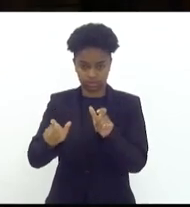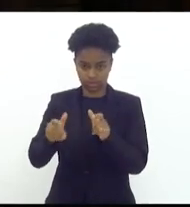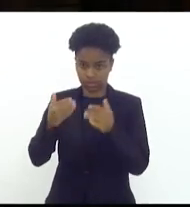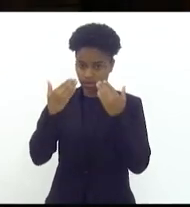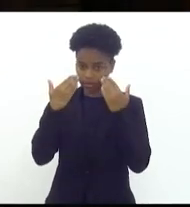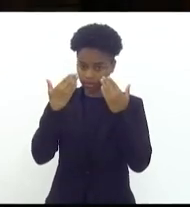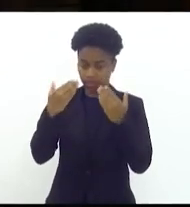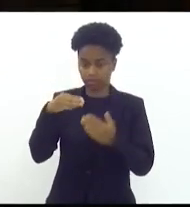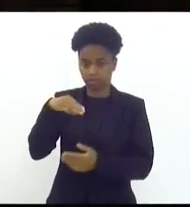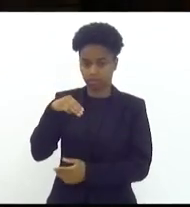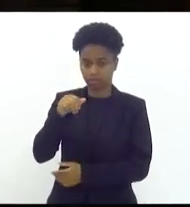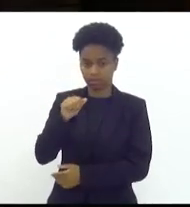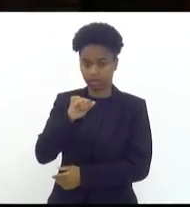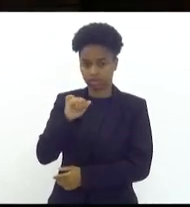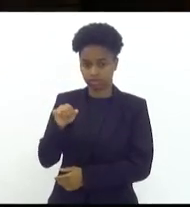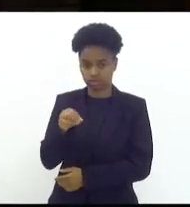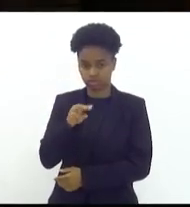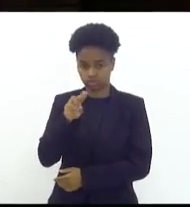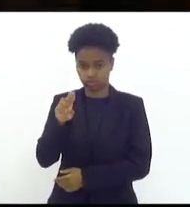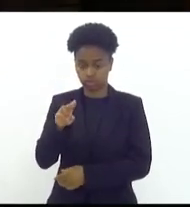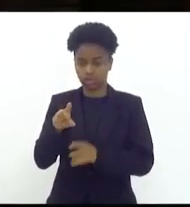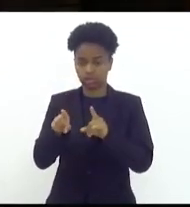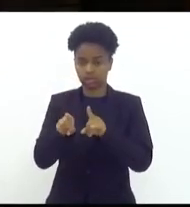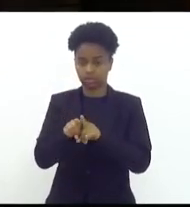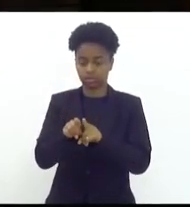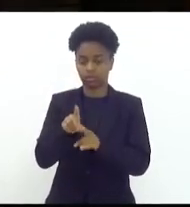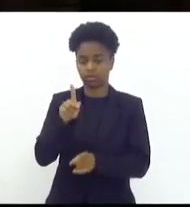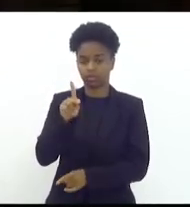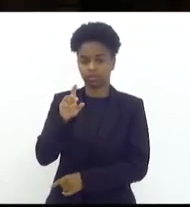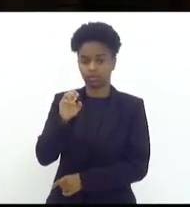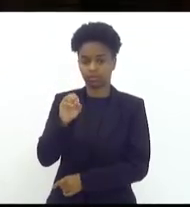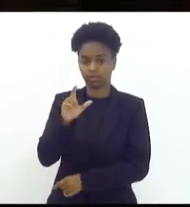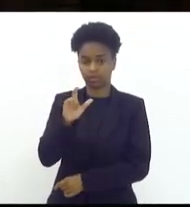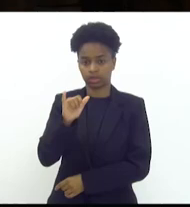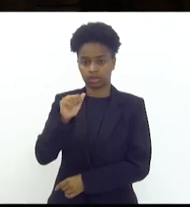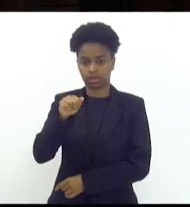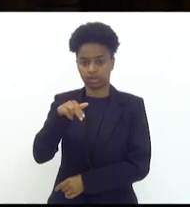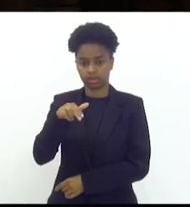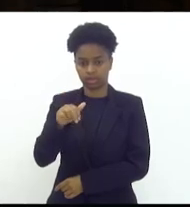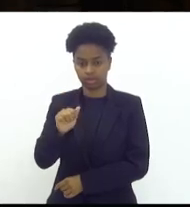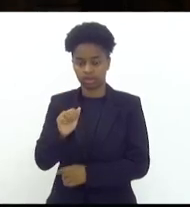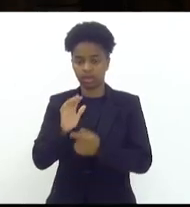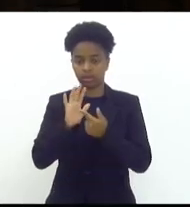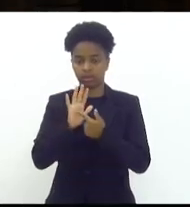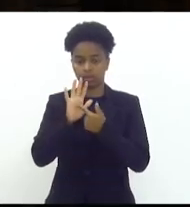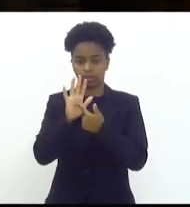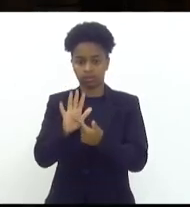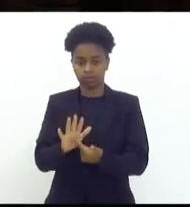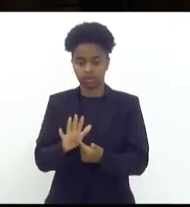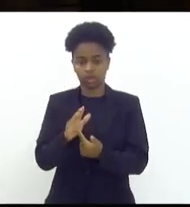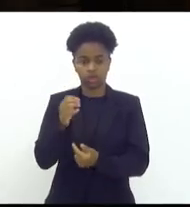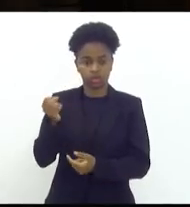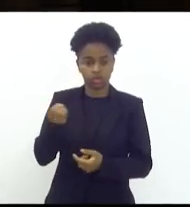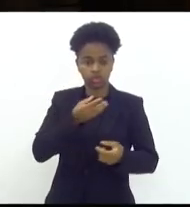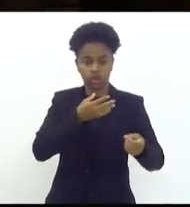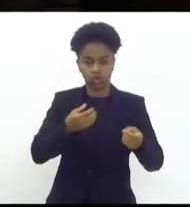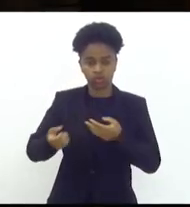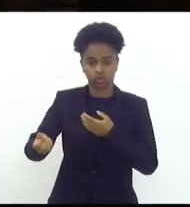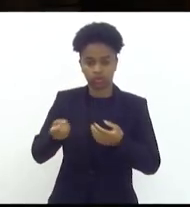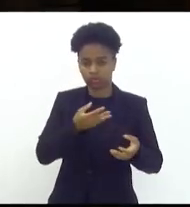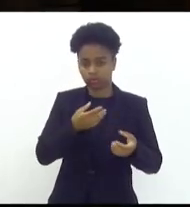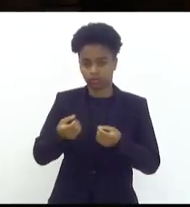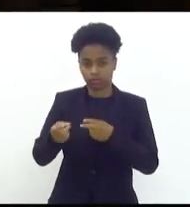Maju Coutinho e Poliana abritta apresentaram as novidades